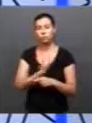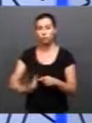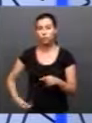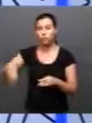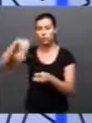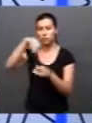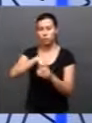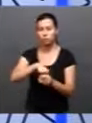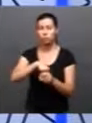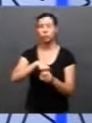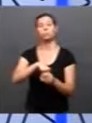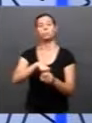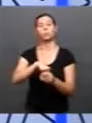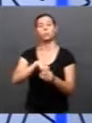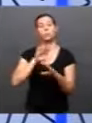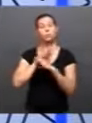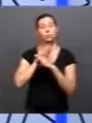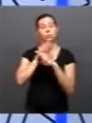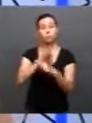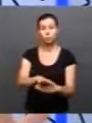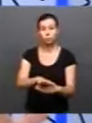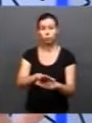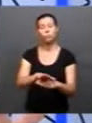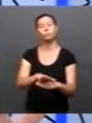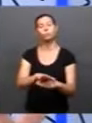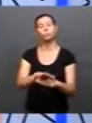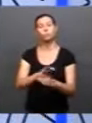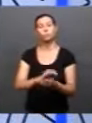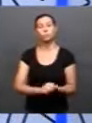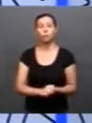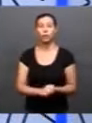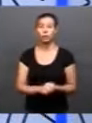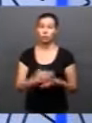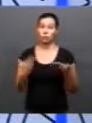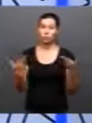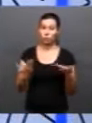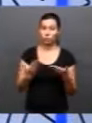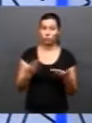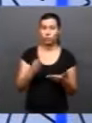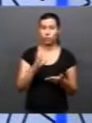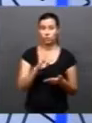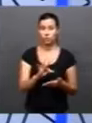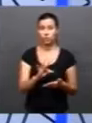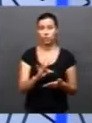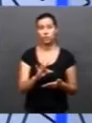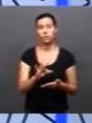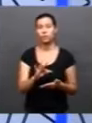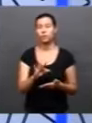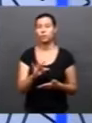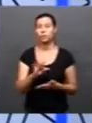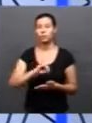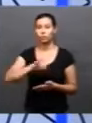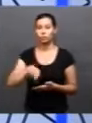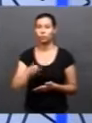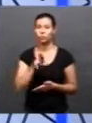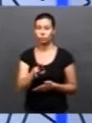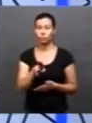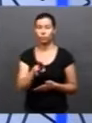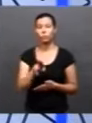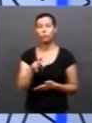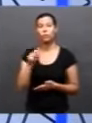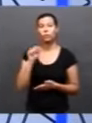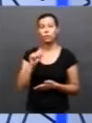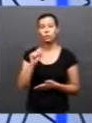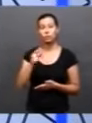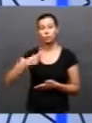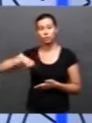instituições que contribuam para essa área. No caso, a TV UFO, por exemplo, nasce, né, eu ajudei a criar a TV UFO aqui no nosso